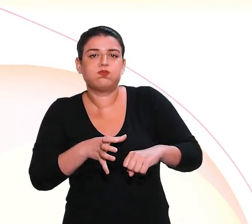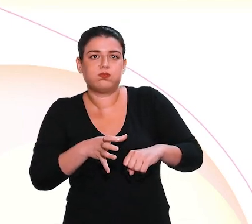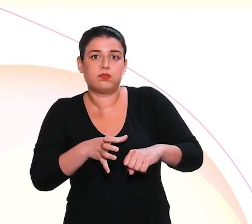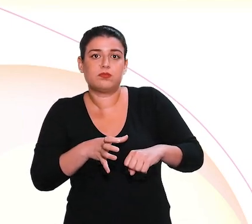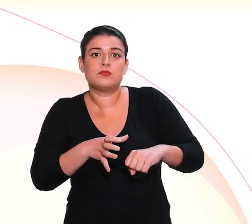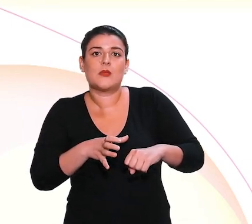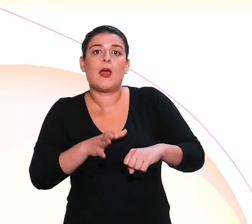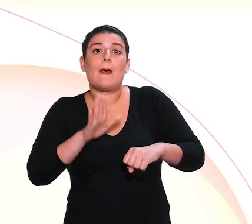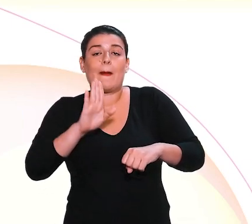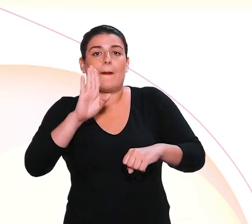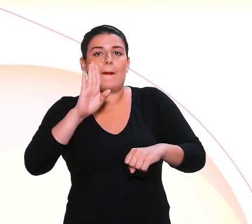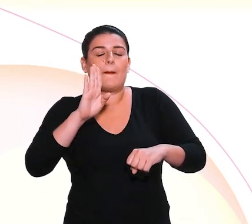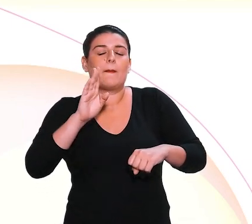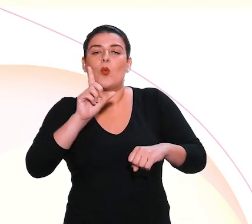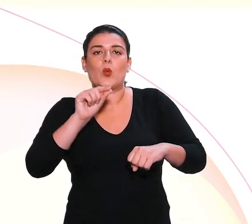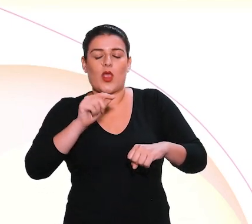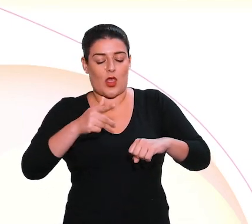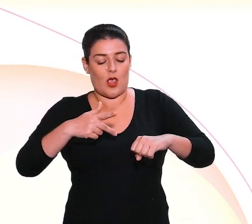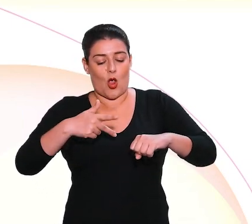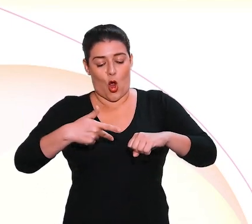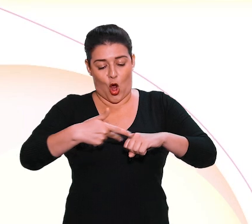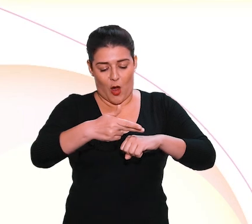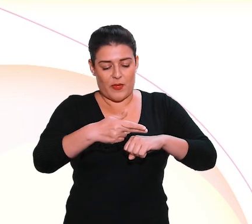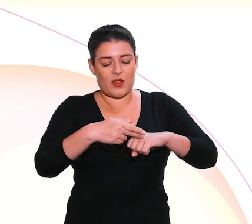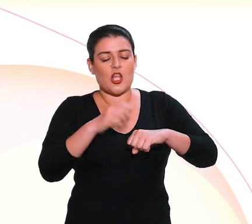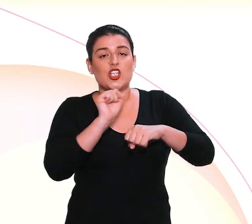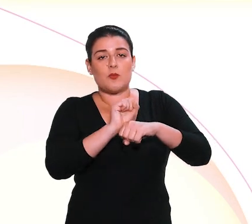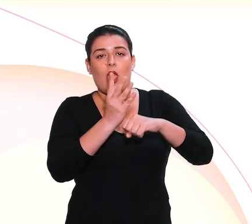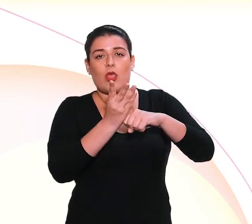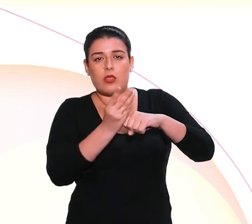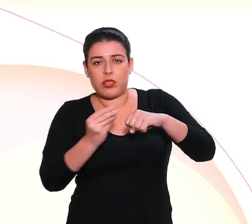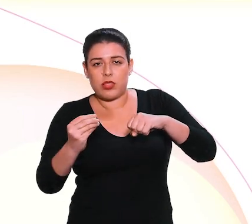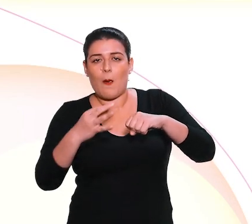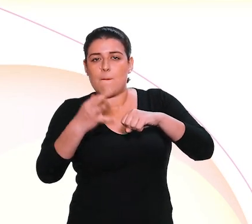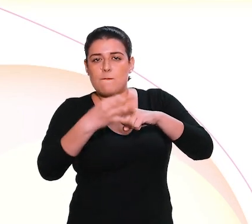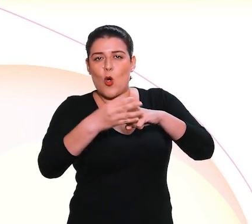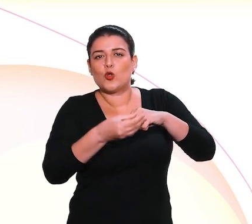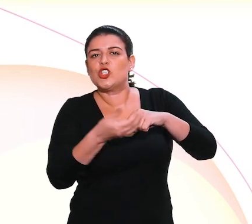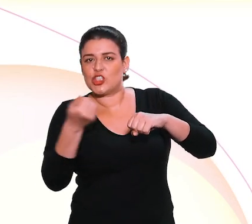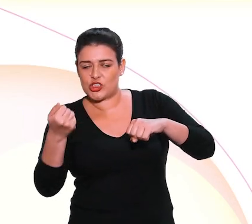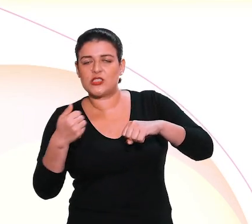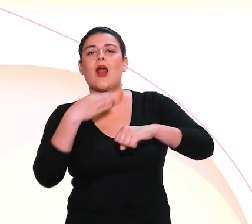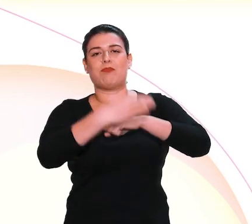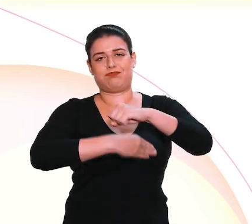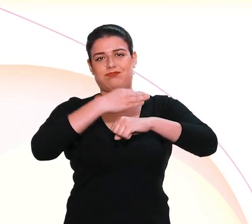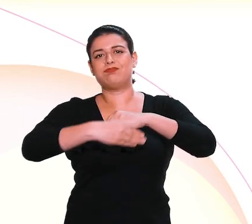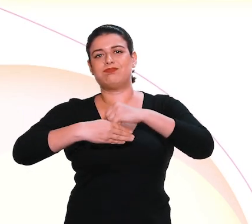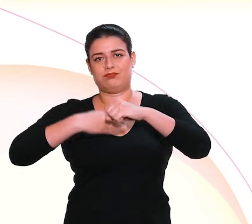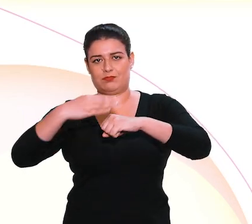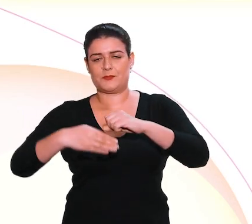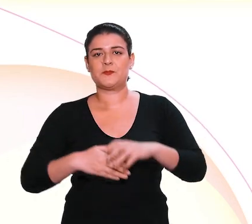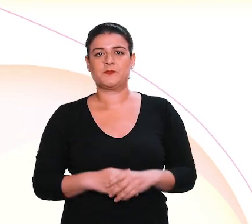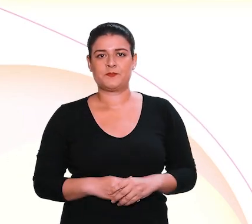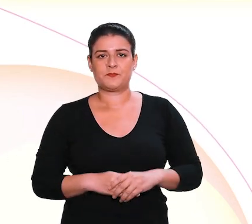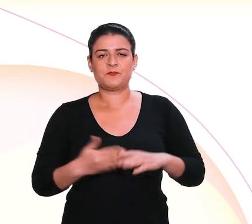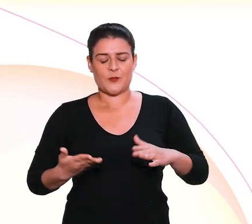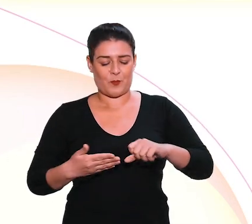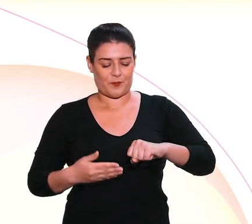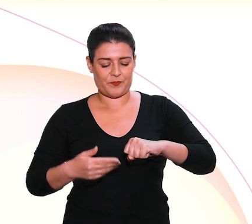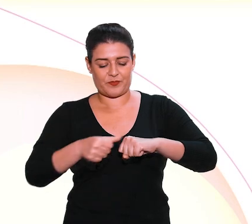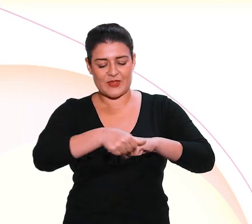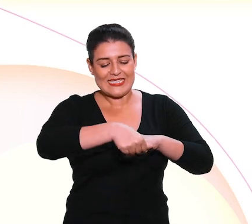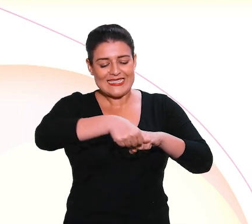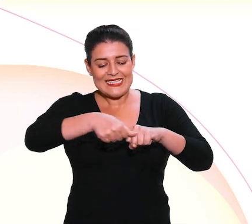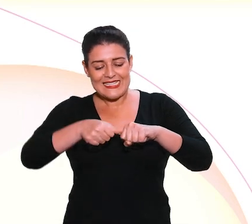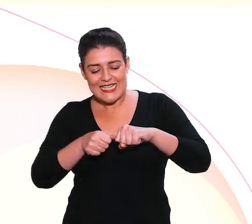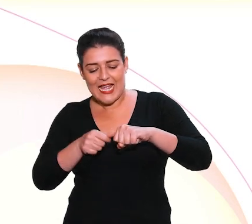ele começaria após a retirada dos pontos cirúrgicos. No caso das cicatrizes, o que eu tenho que esperar